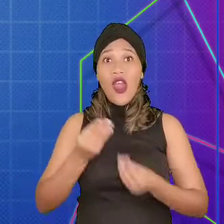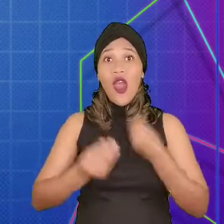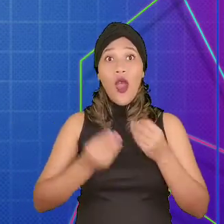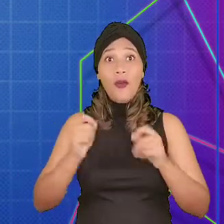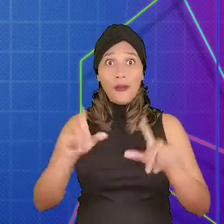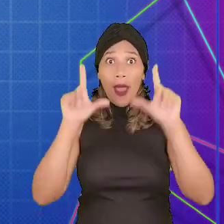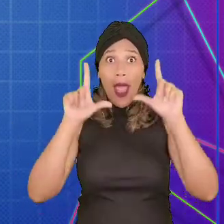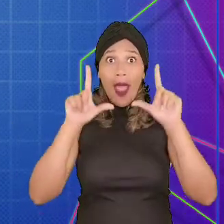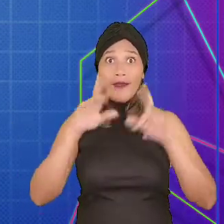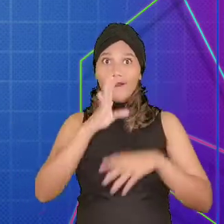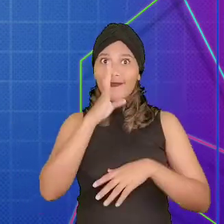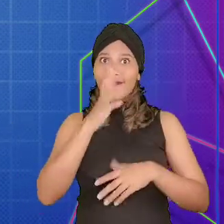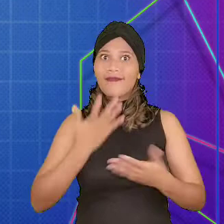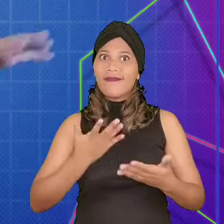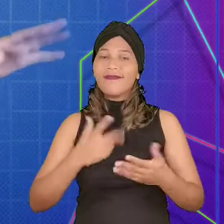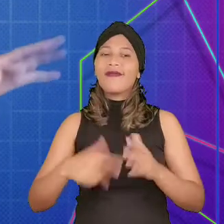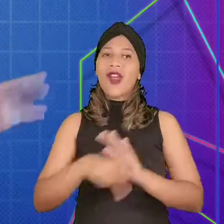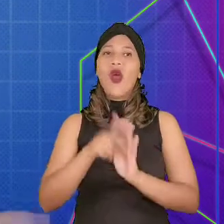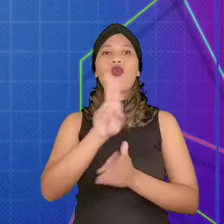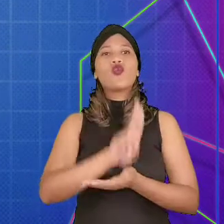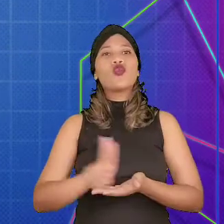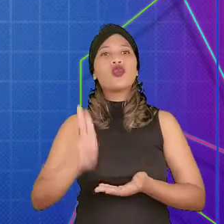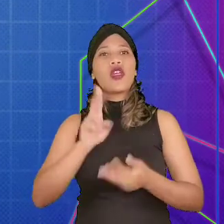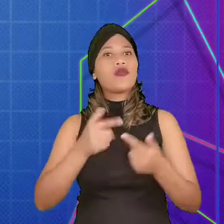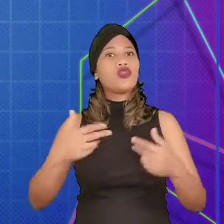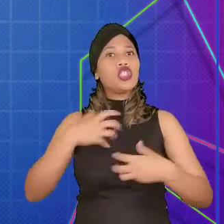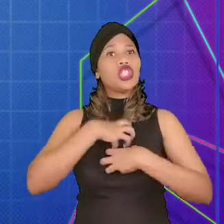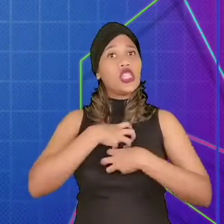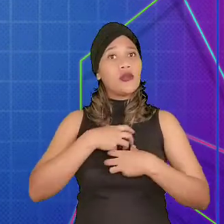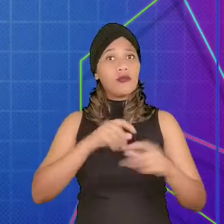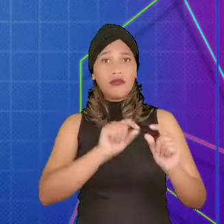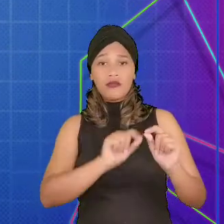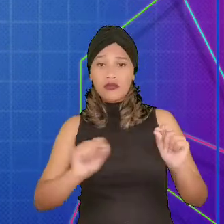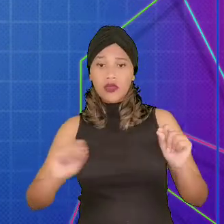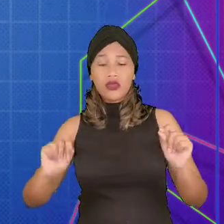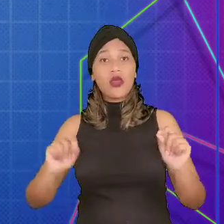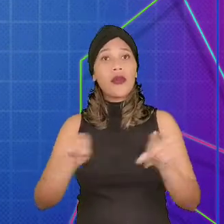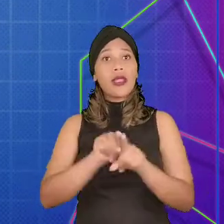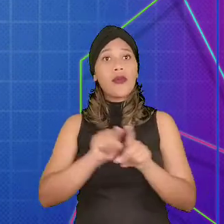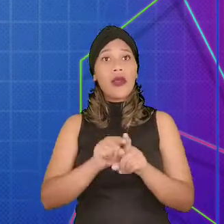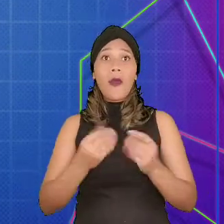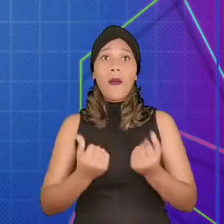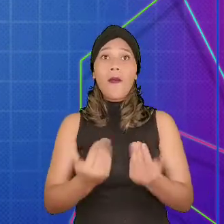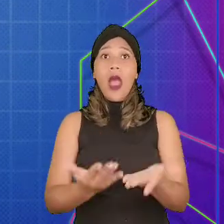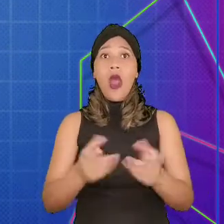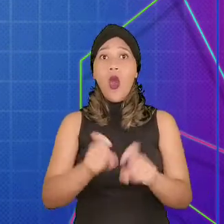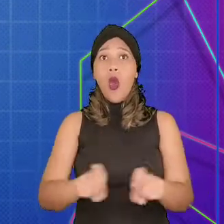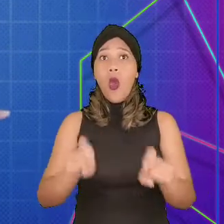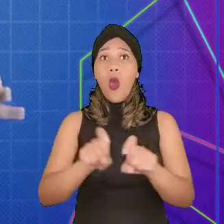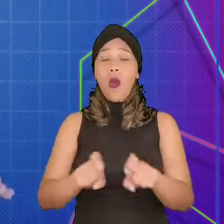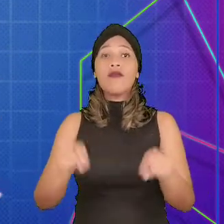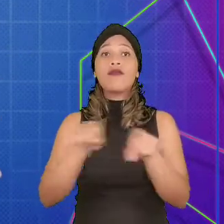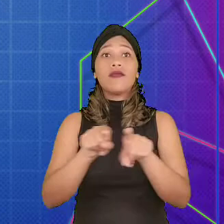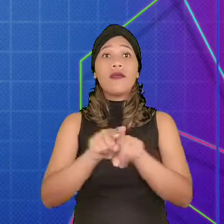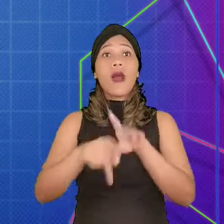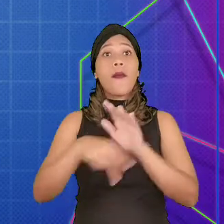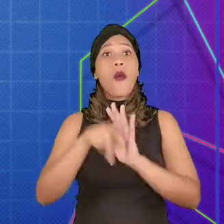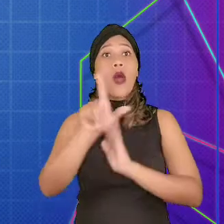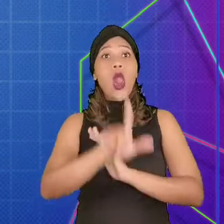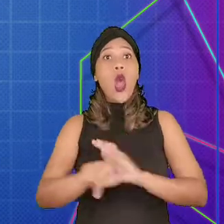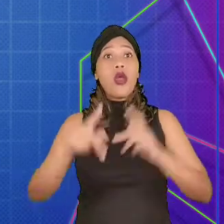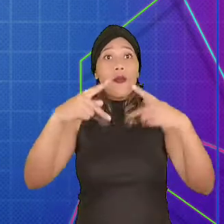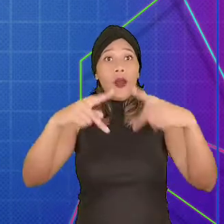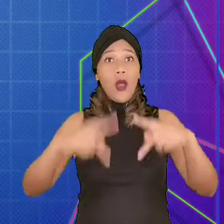isso deveria aparecer na sua tela, utilizando alguma forma de escrever uma lista de afazeres para o computador. Alguém usou da ordem que a